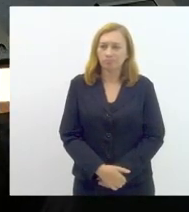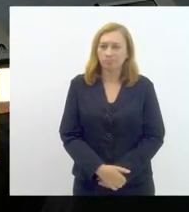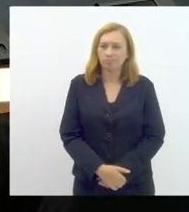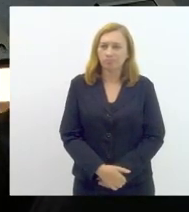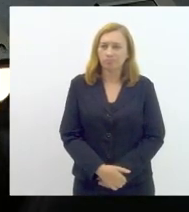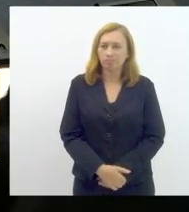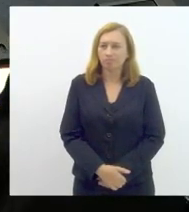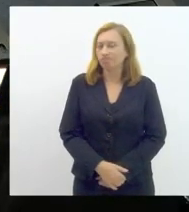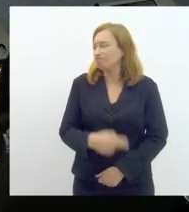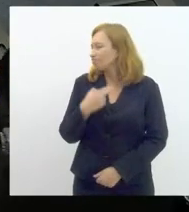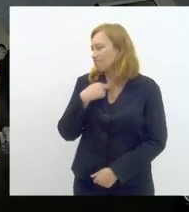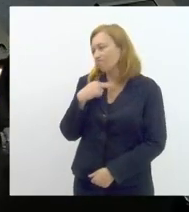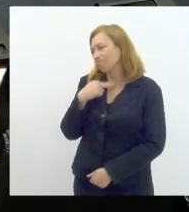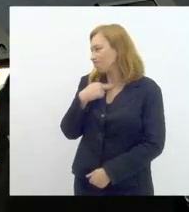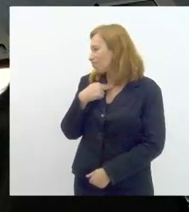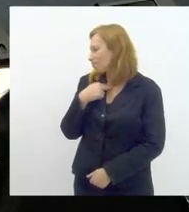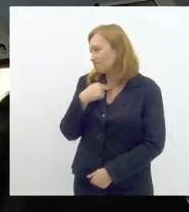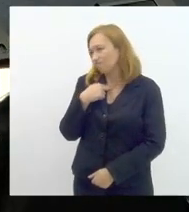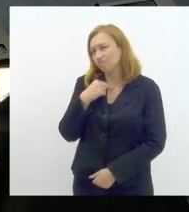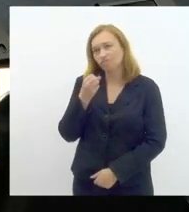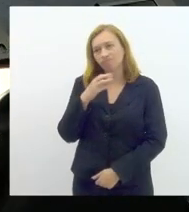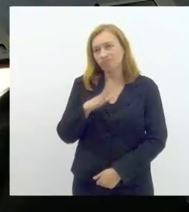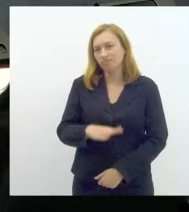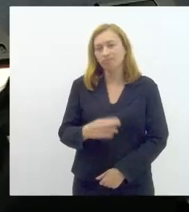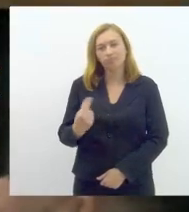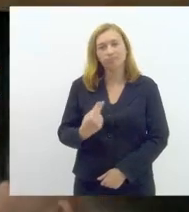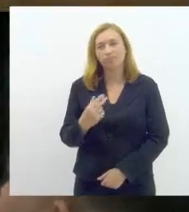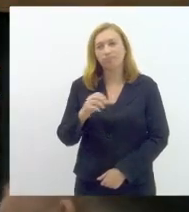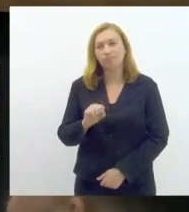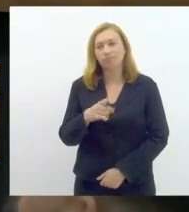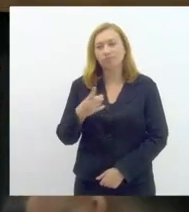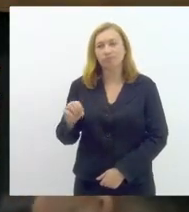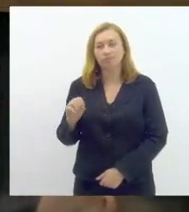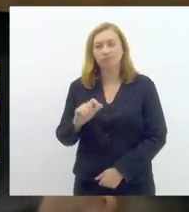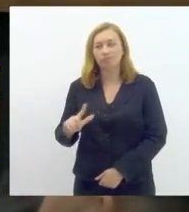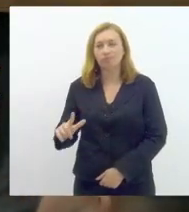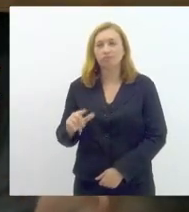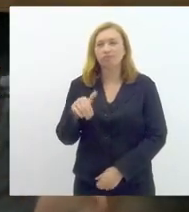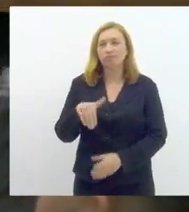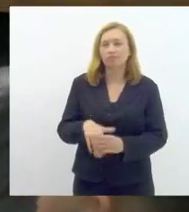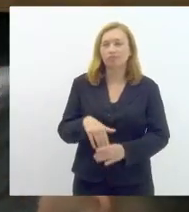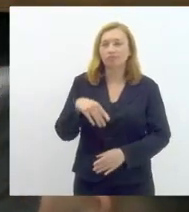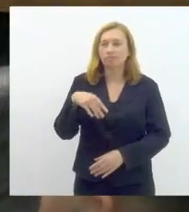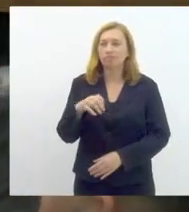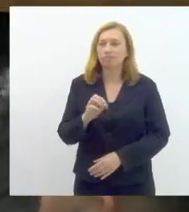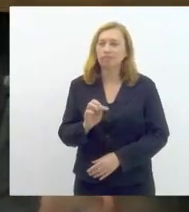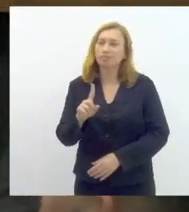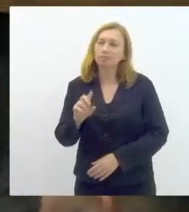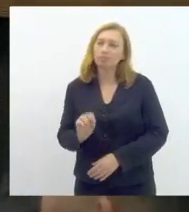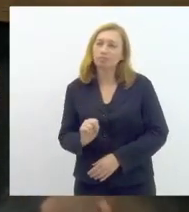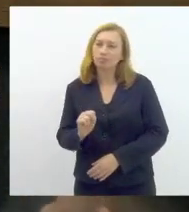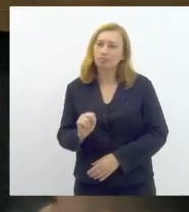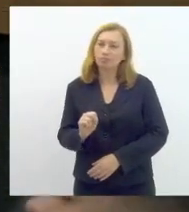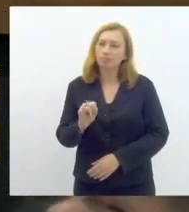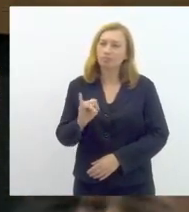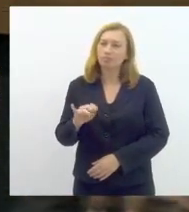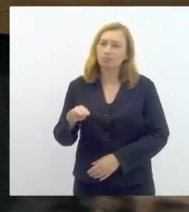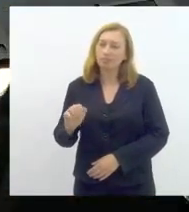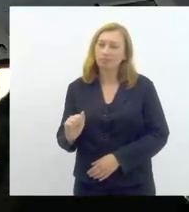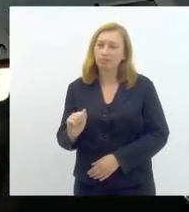Não, não podem. Boa tarde, meu nome é Samuel e eu voto no Matheus Matos